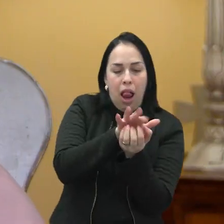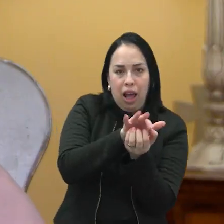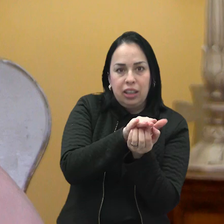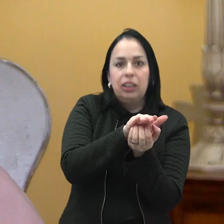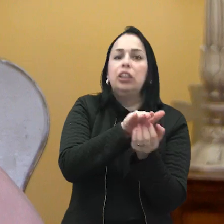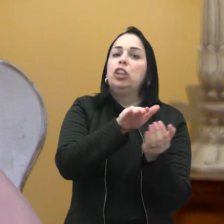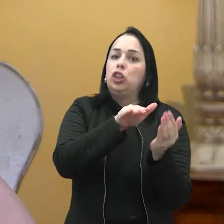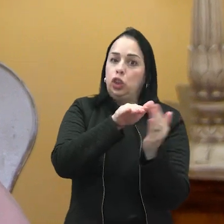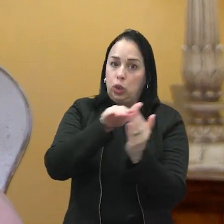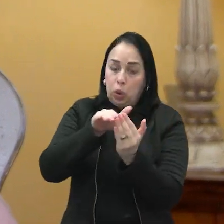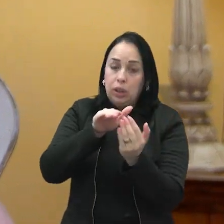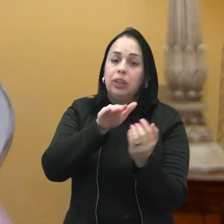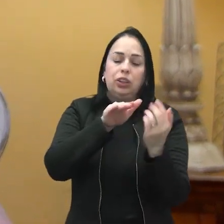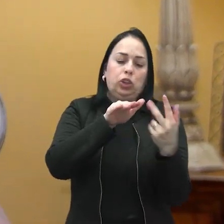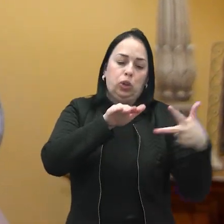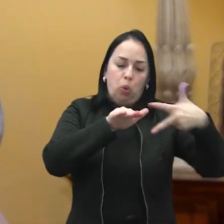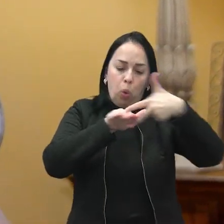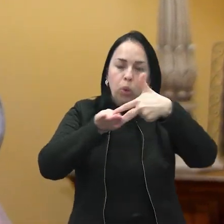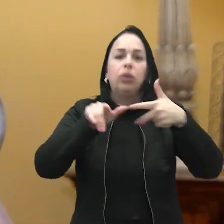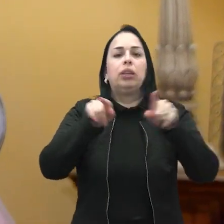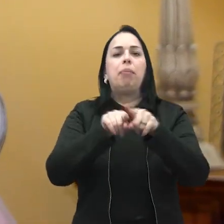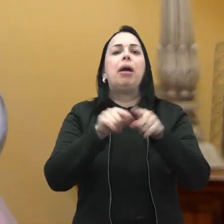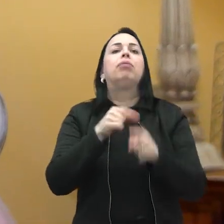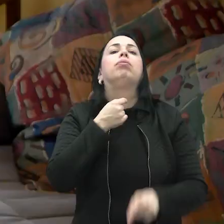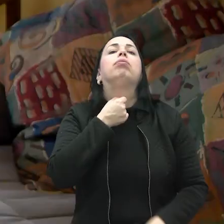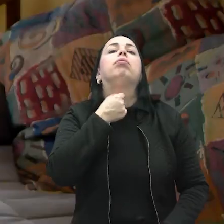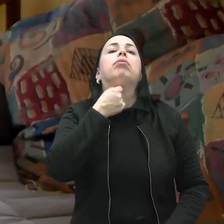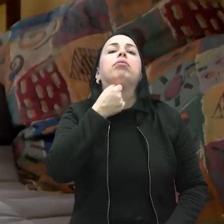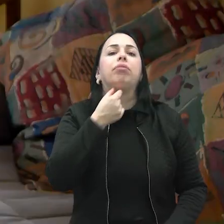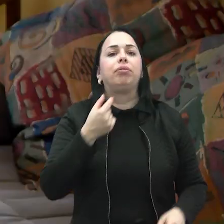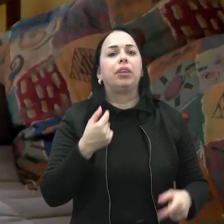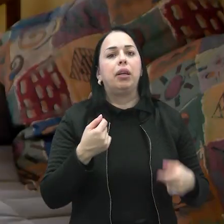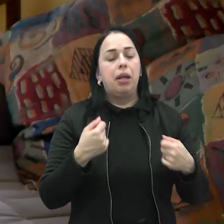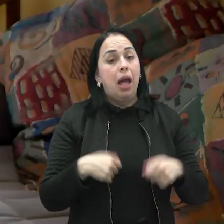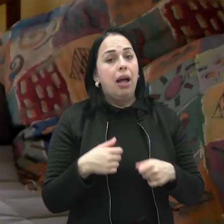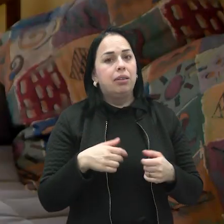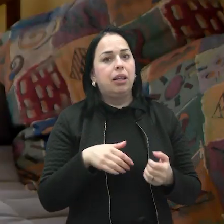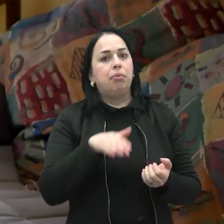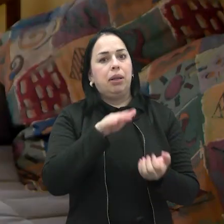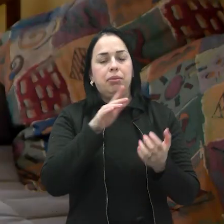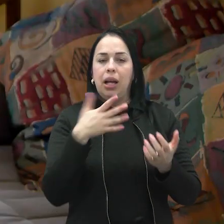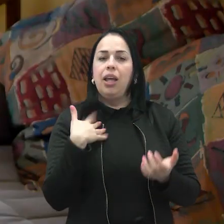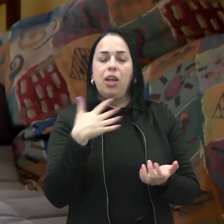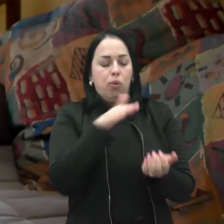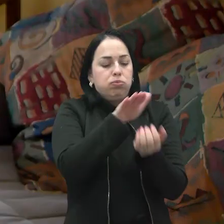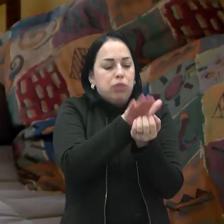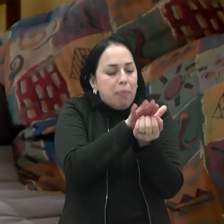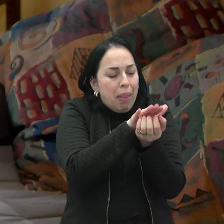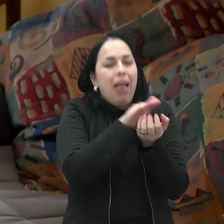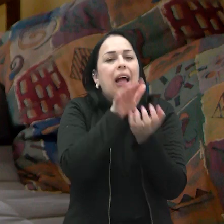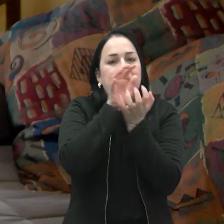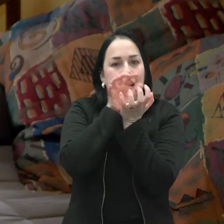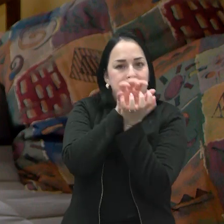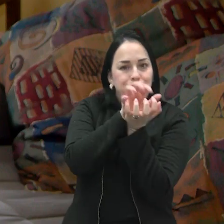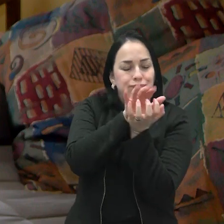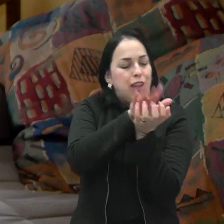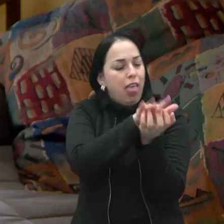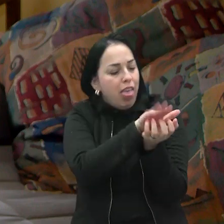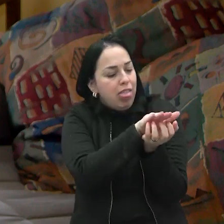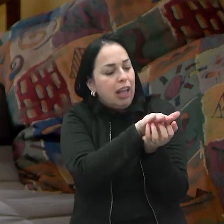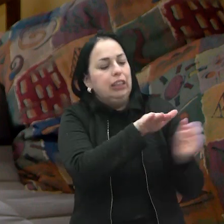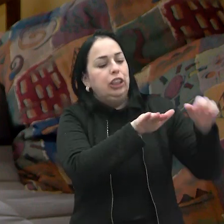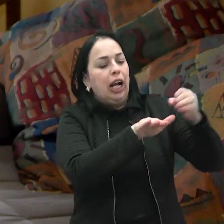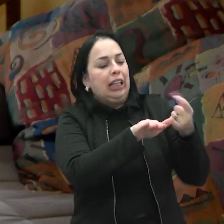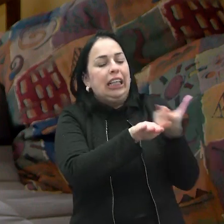ganhou algumas cicatrizes no pescoço e no braço. Precisei tirar a maior parte funcional da língua, porque o câncer já